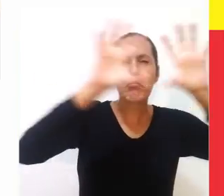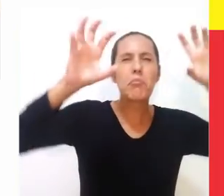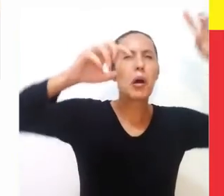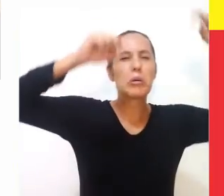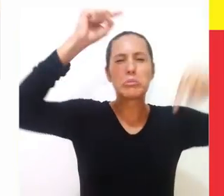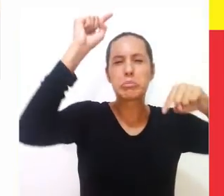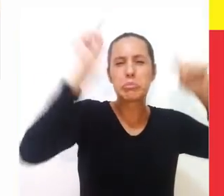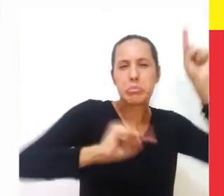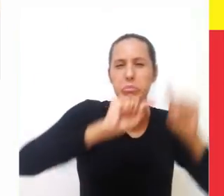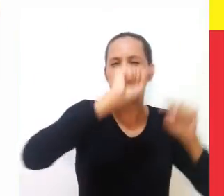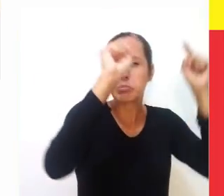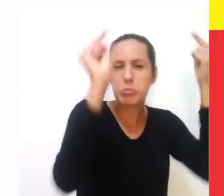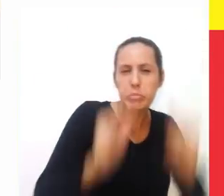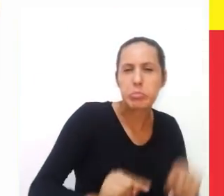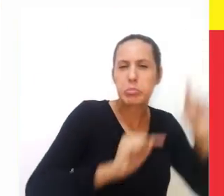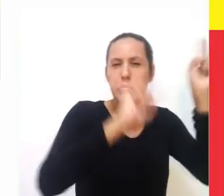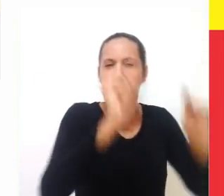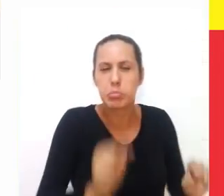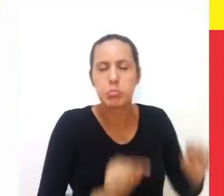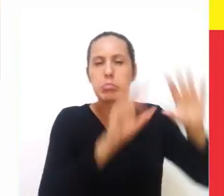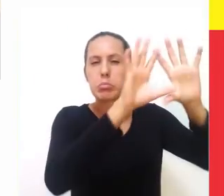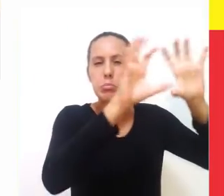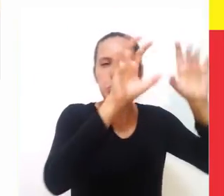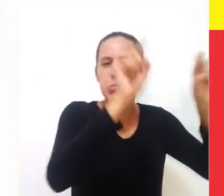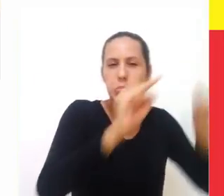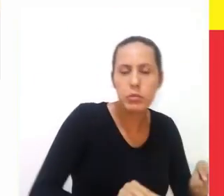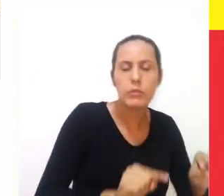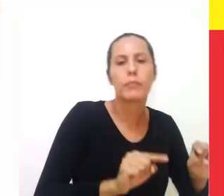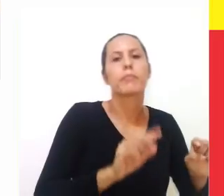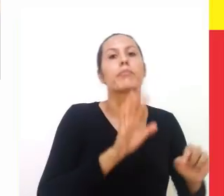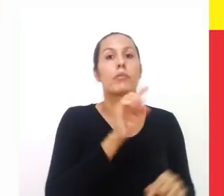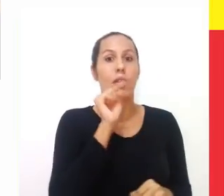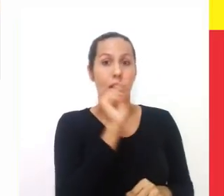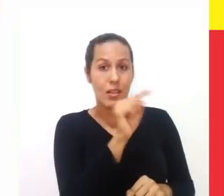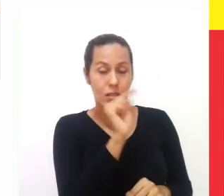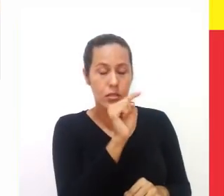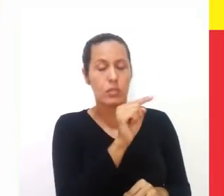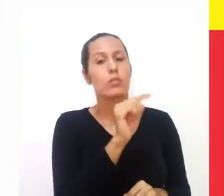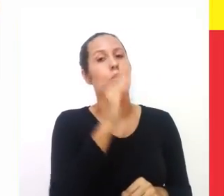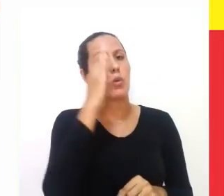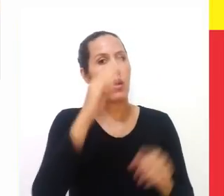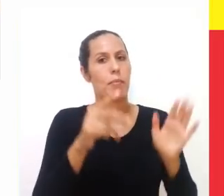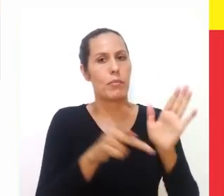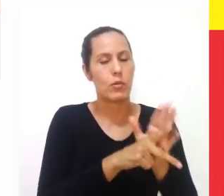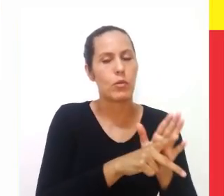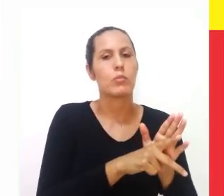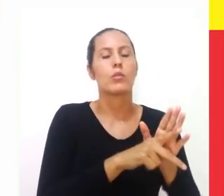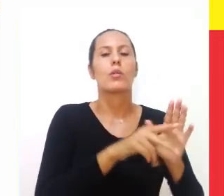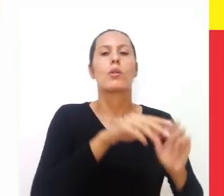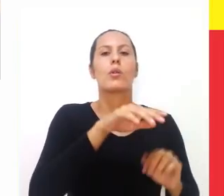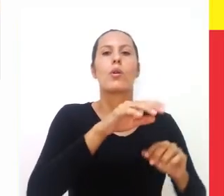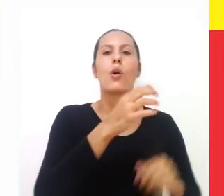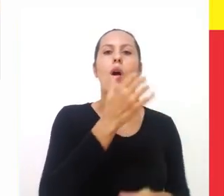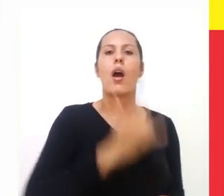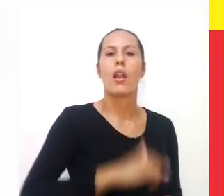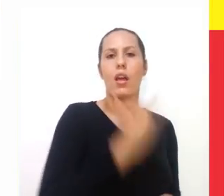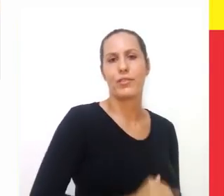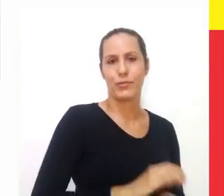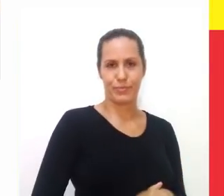raios elétricos, né? A chuva de raios, a nuvem roxa e os raios se dispersando. No caso aí, nós temos um fenômeno